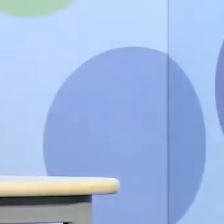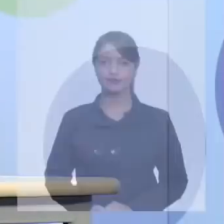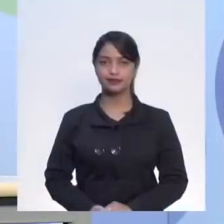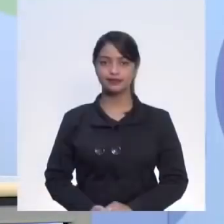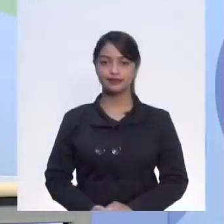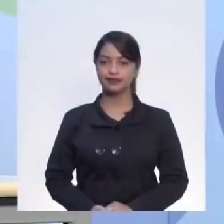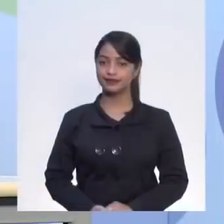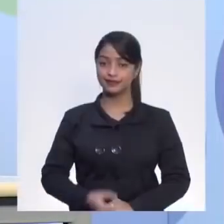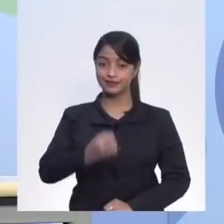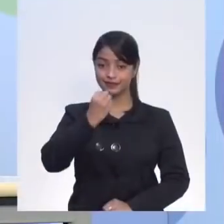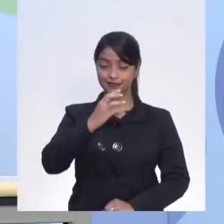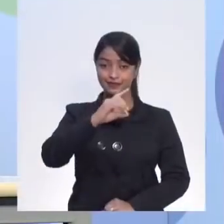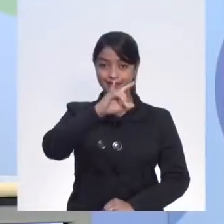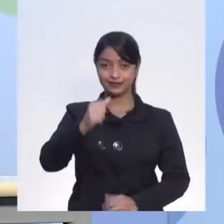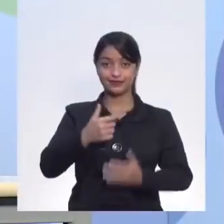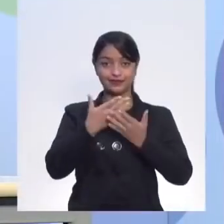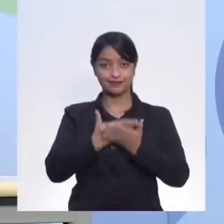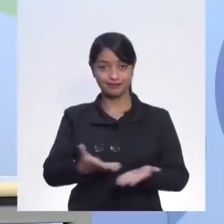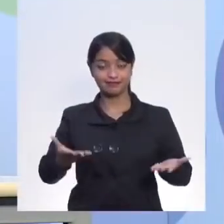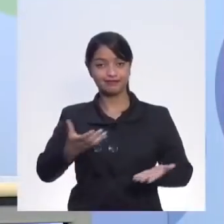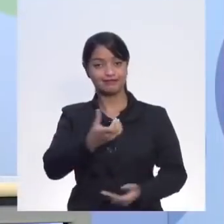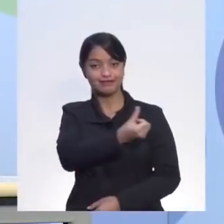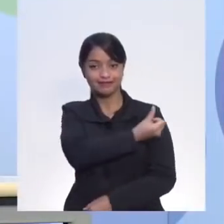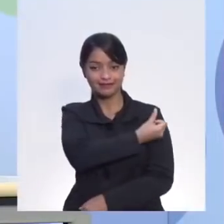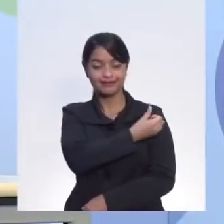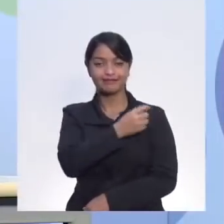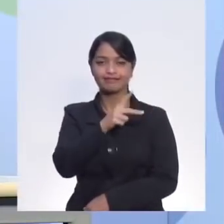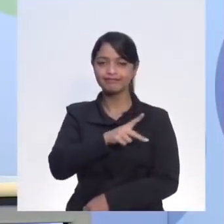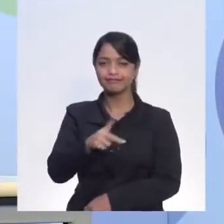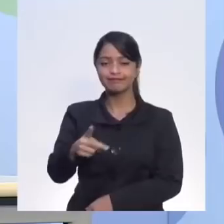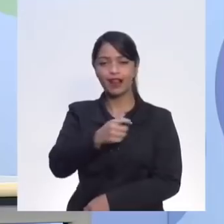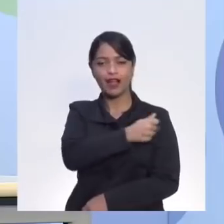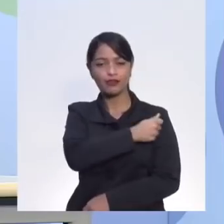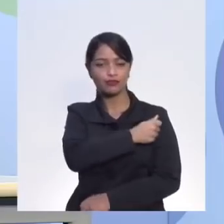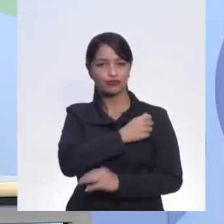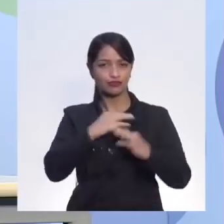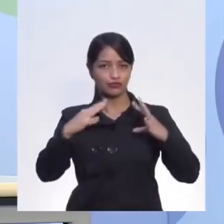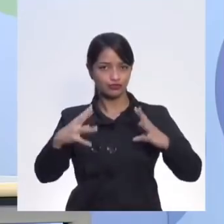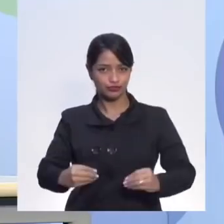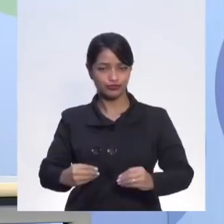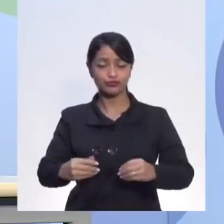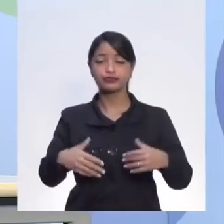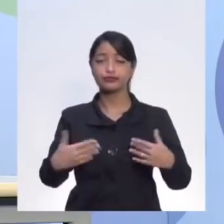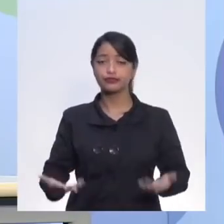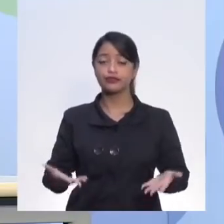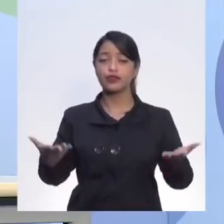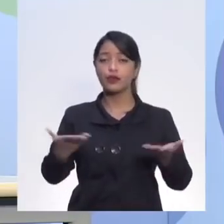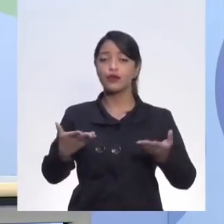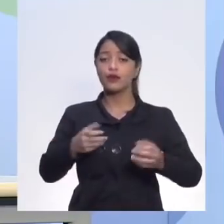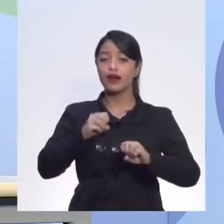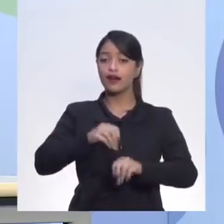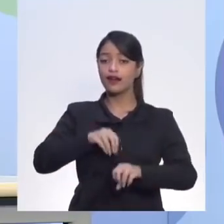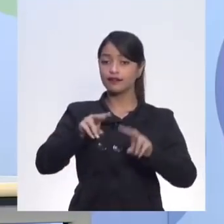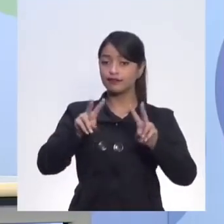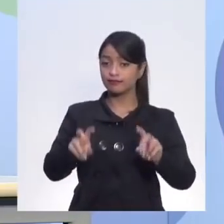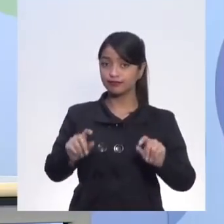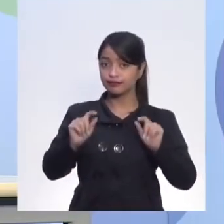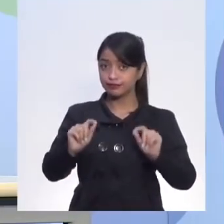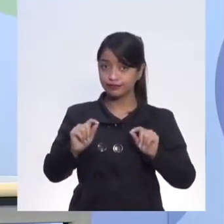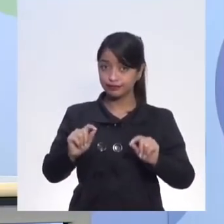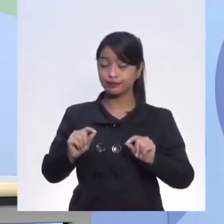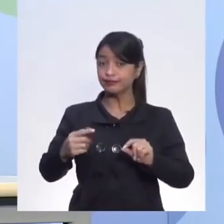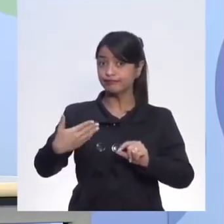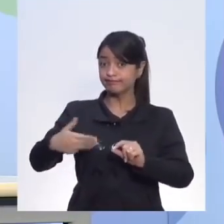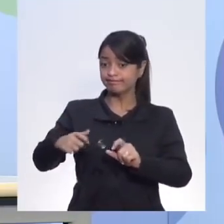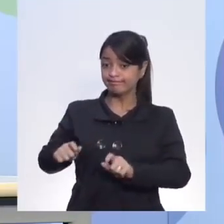Bom dia, sexto ano, bom dia, professores e alunos. Vamos lá, hoje é a nossa aula Por Trás das Cenas, parte